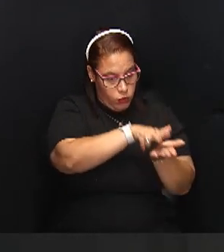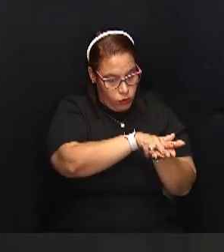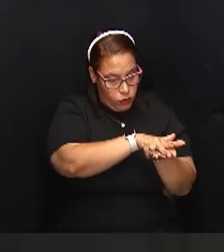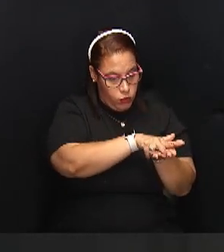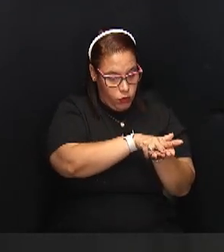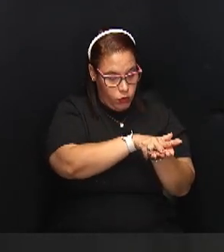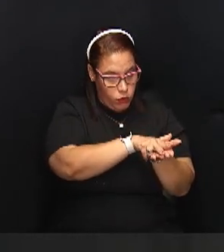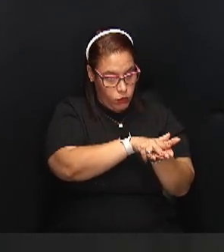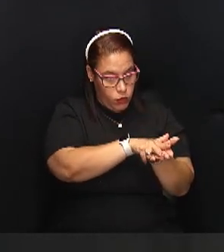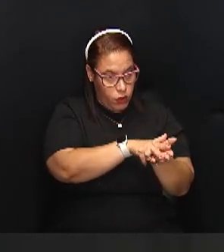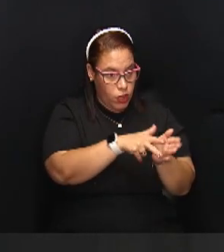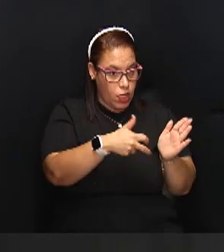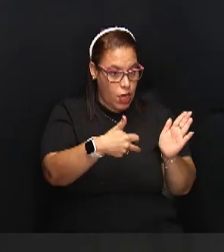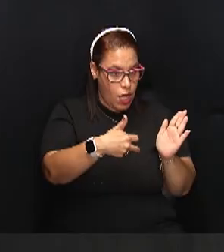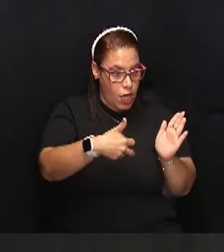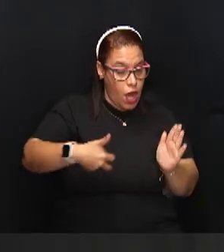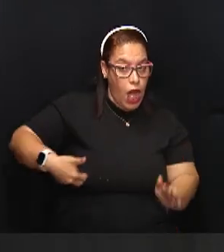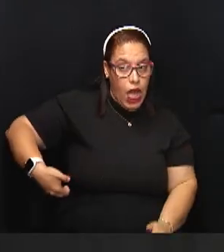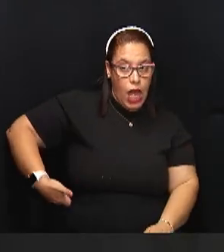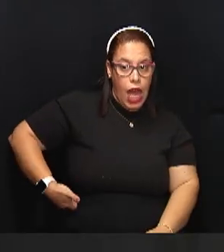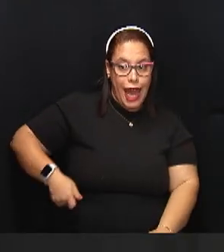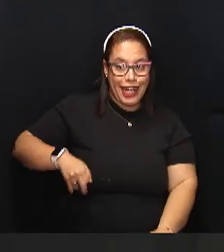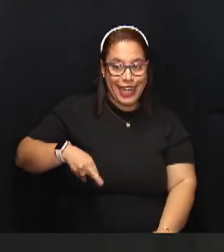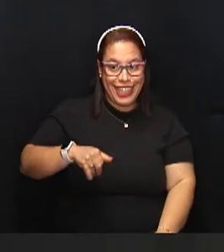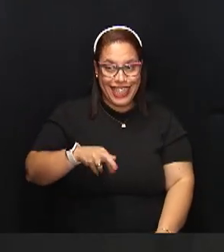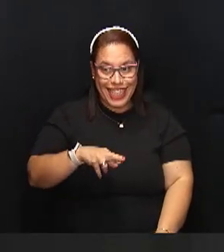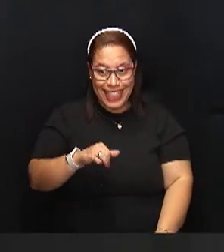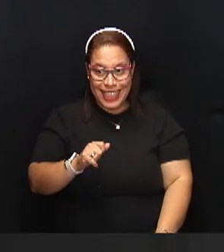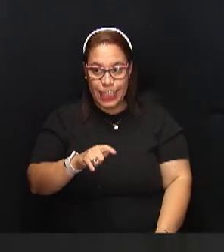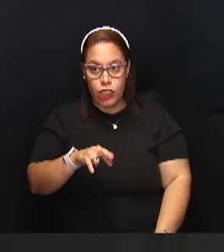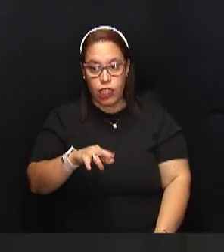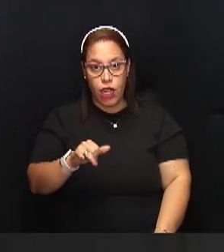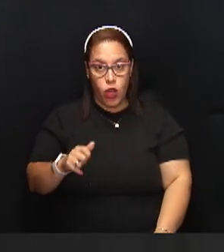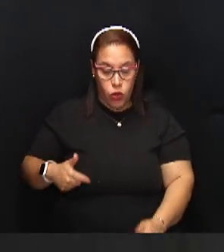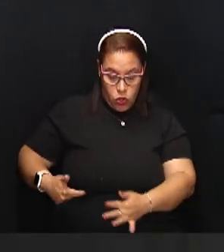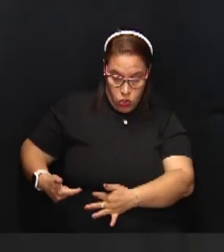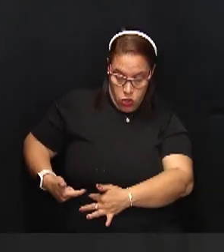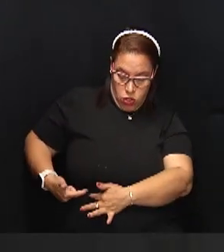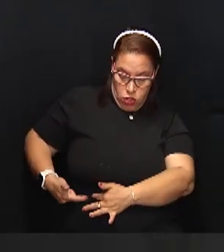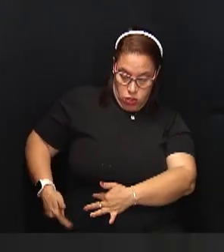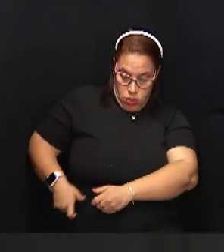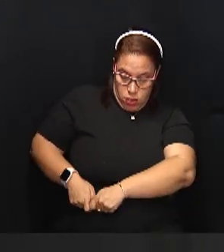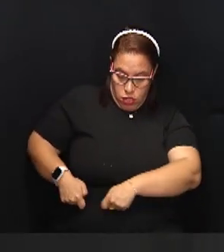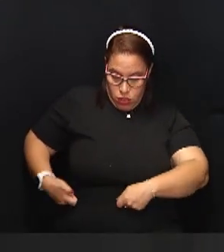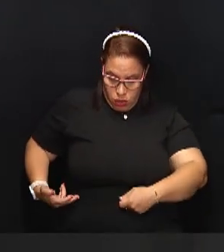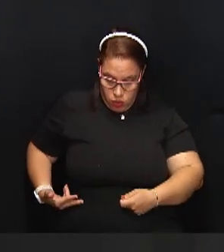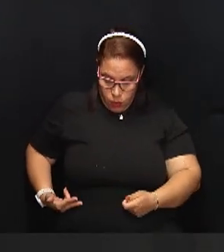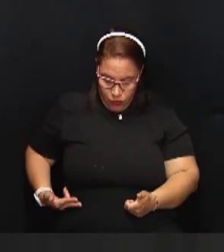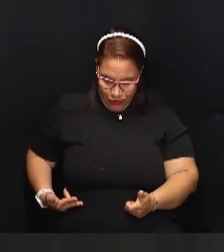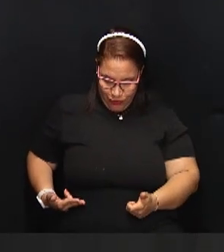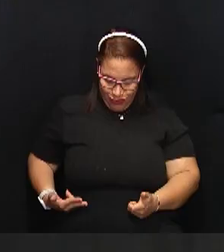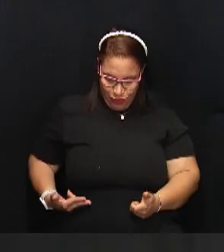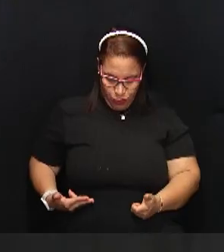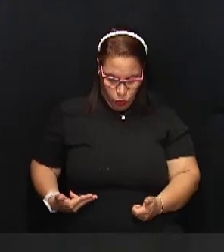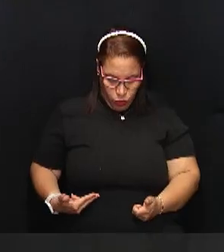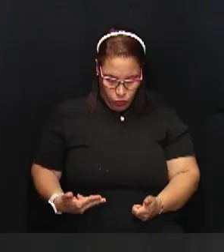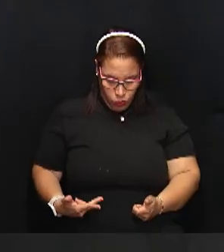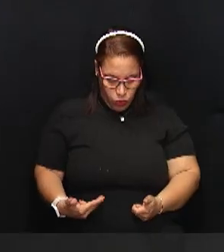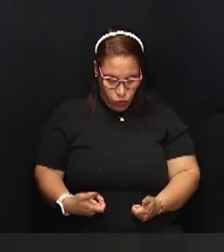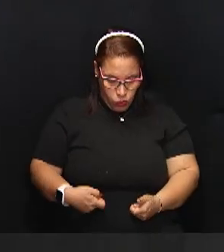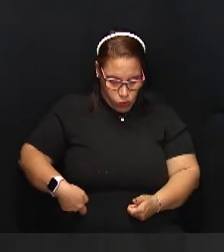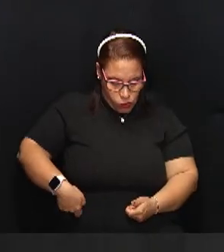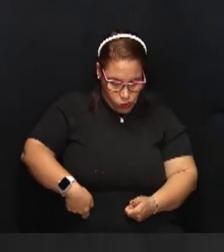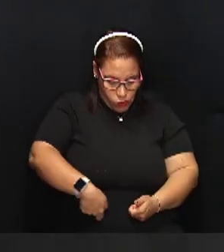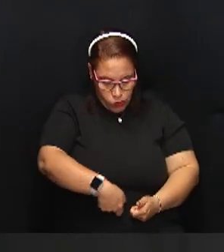cirúrgico, anestesia geral, uma incisão, né, lateralmente, para você ter acesso ali na região que